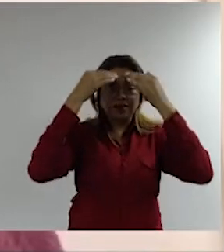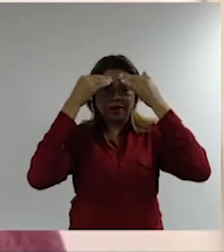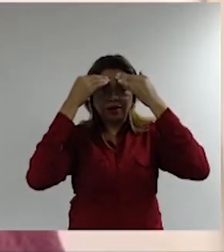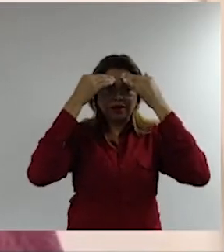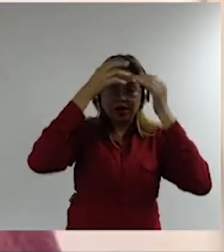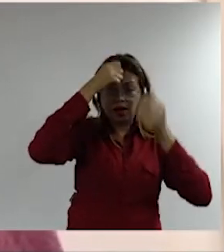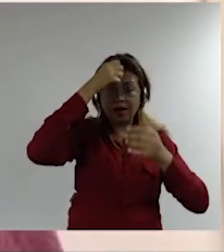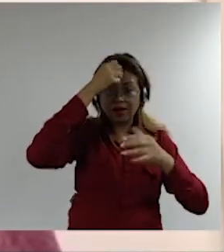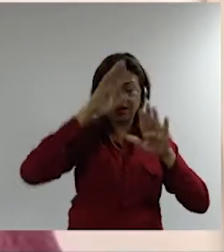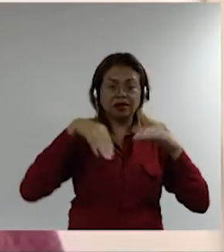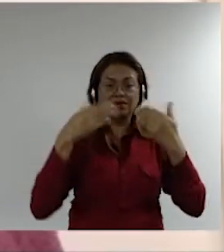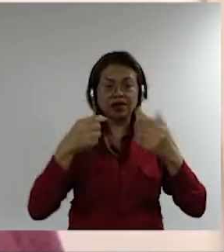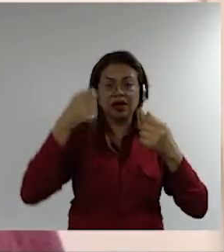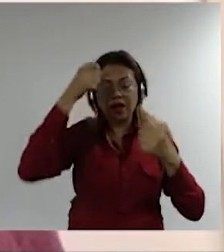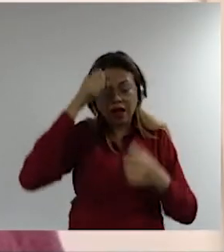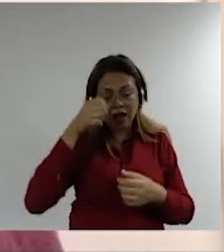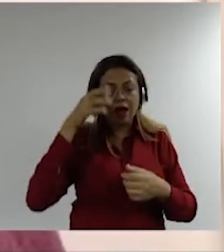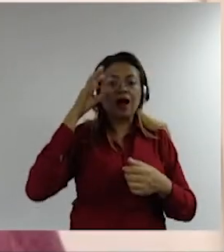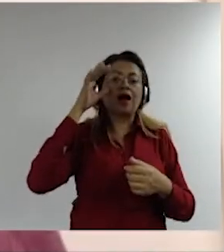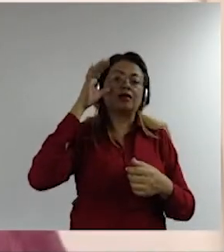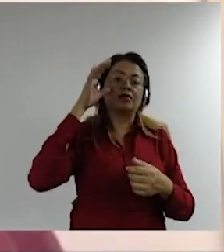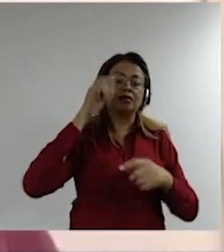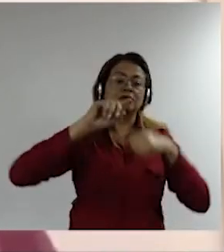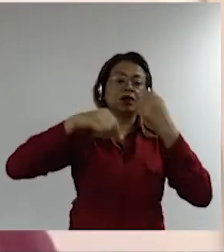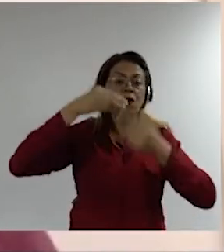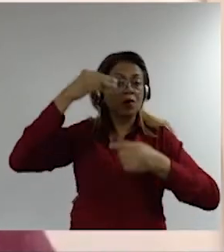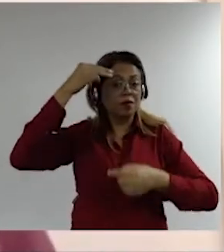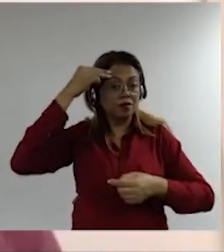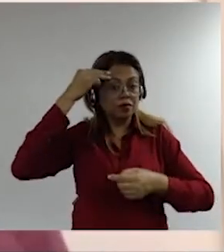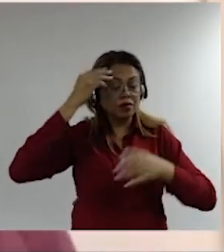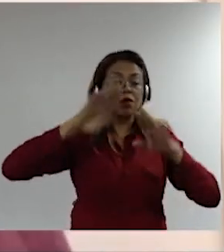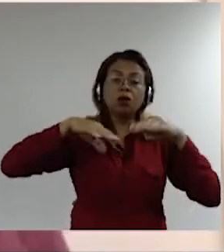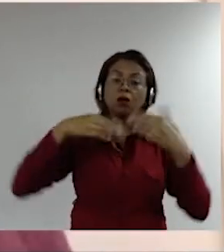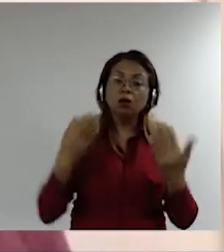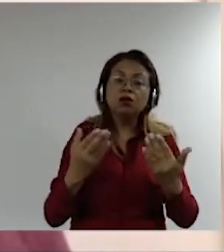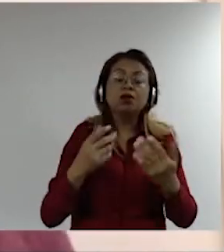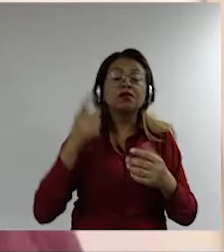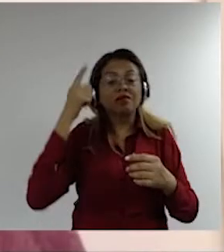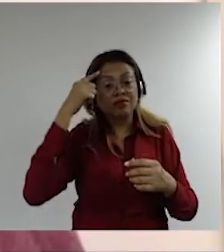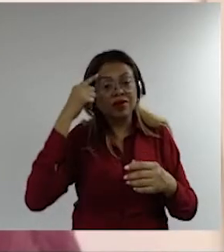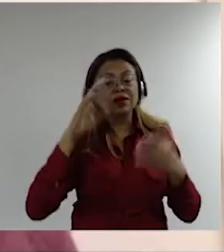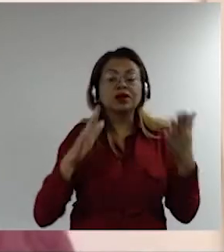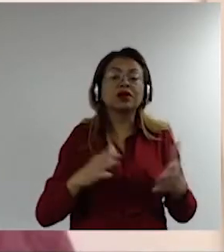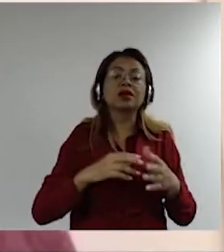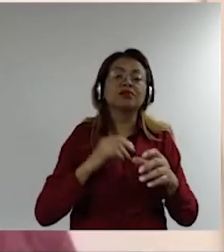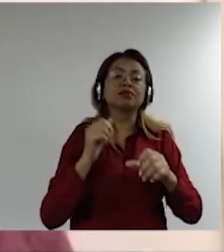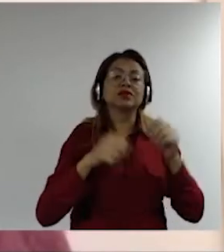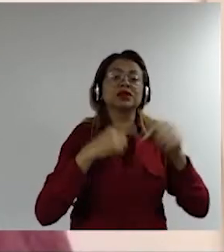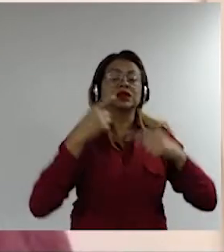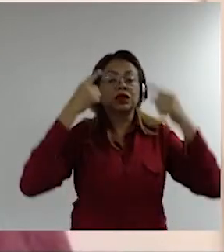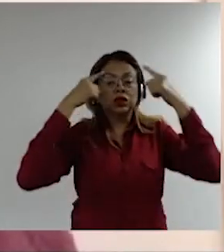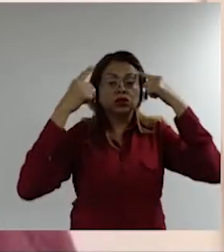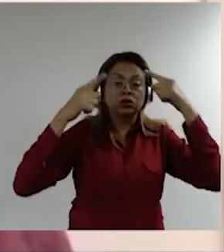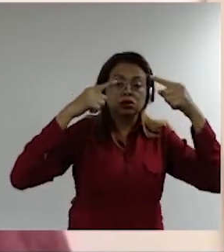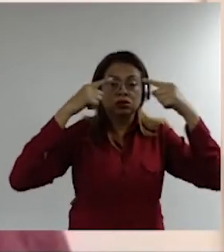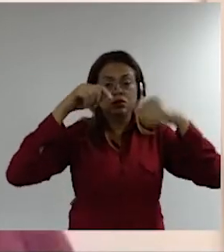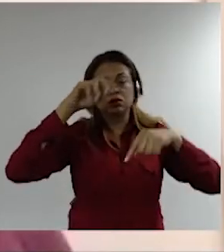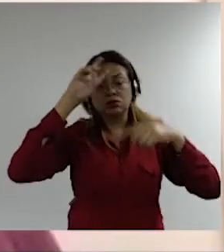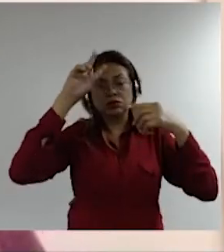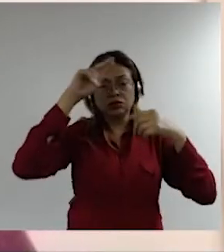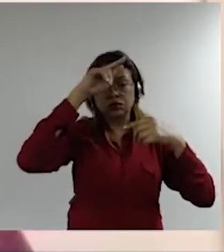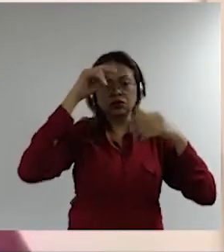especialmente atenção e memória. Tecnicamente, há um termo, que é o transtorno de estresse pós-traumático,